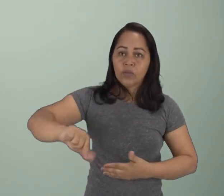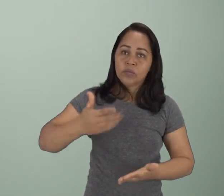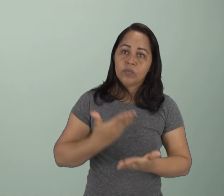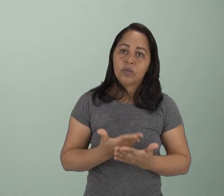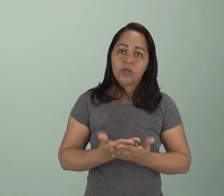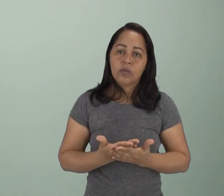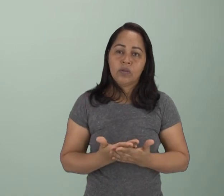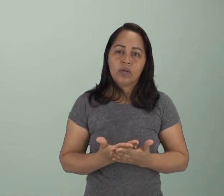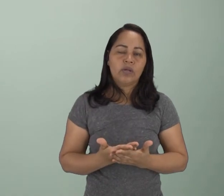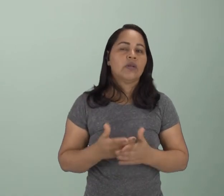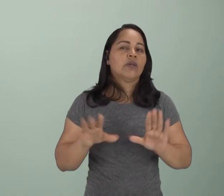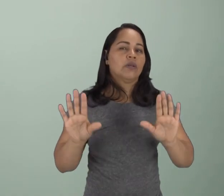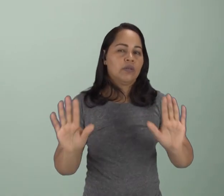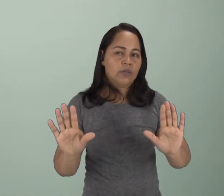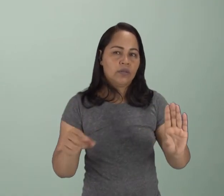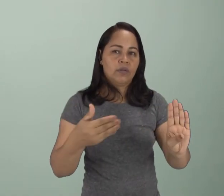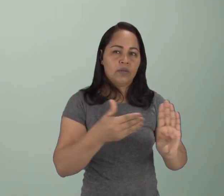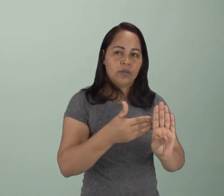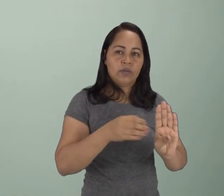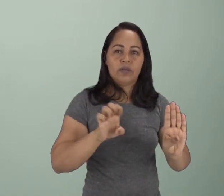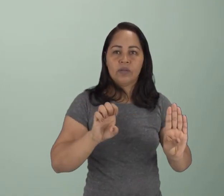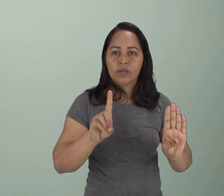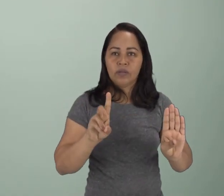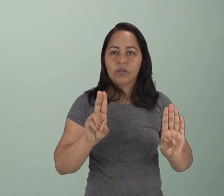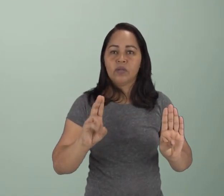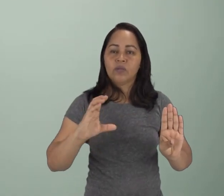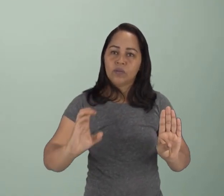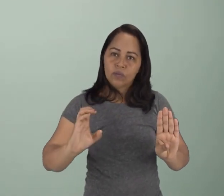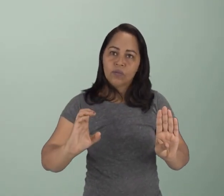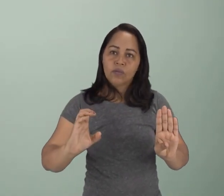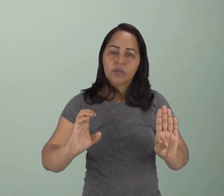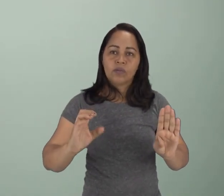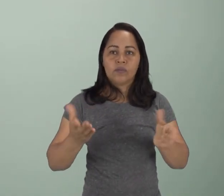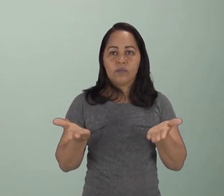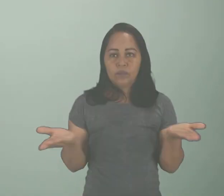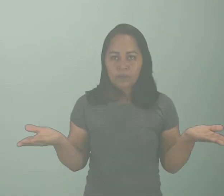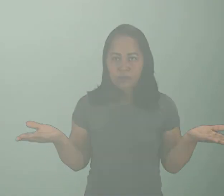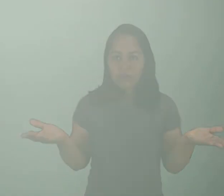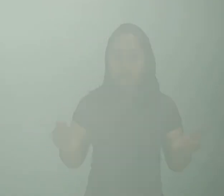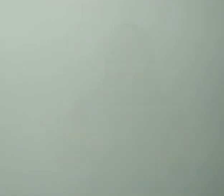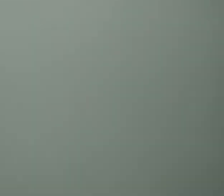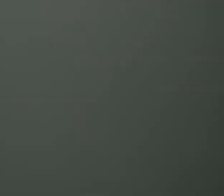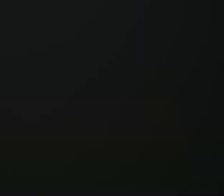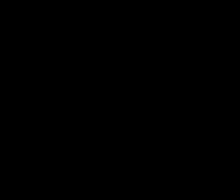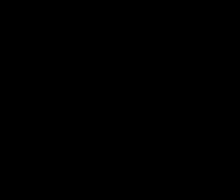até a próxima aula. Para mais aulas como essa, acesse a plataforma Eduque, que vai estar disponível aqui embaixo.